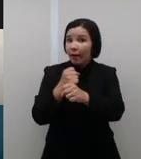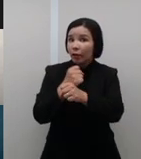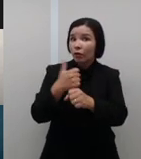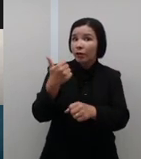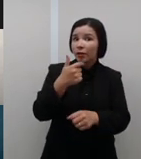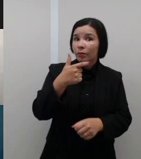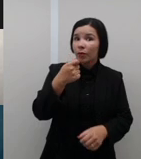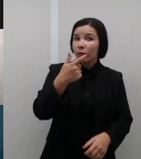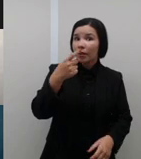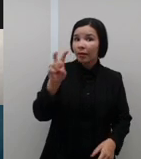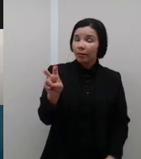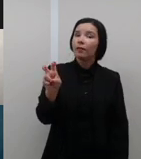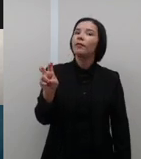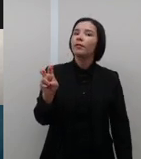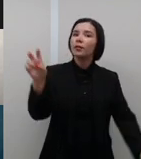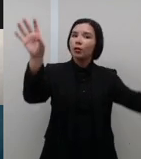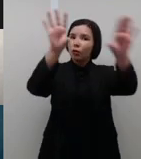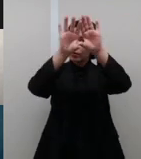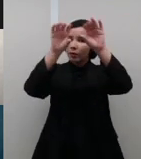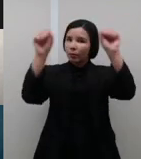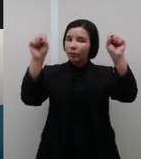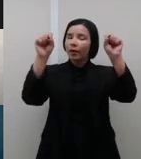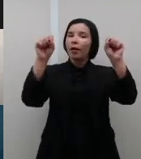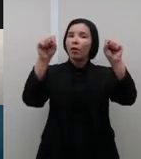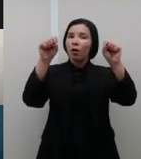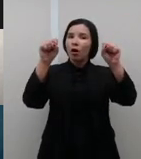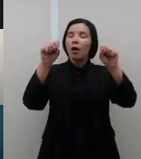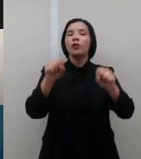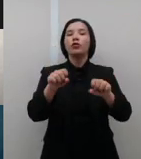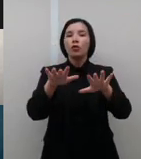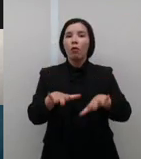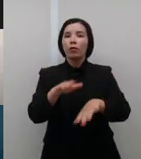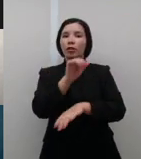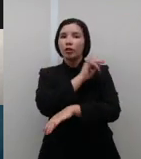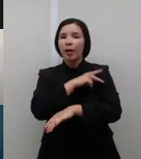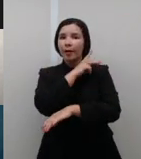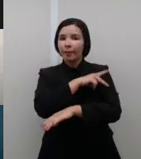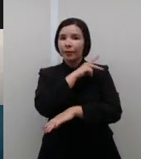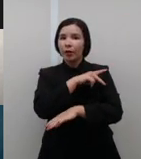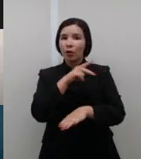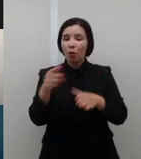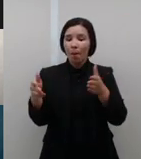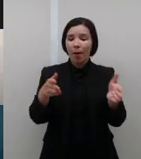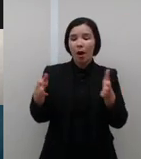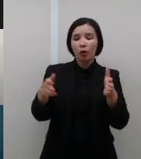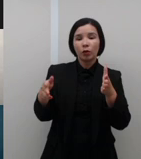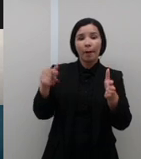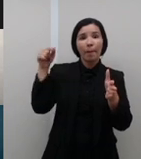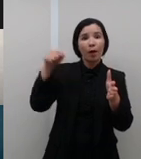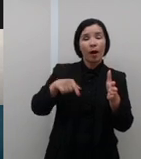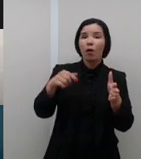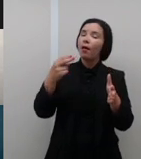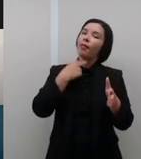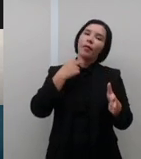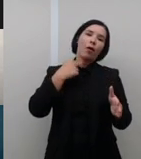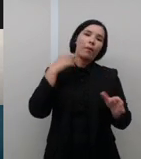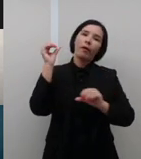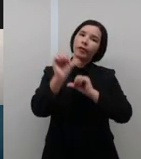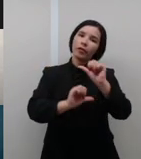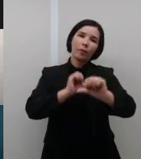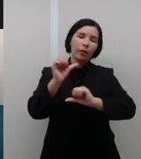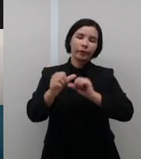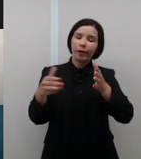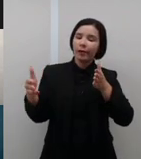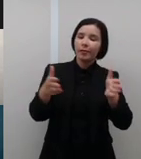vez primeira e única, porque na hora que ele fixa o marco temporal, ele não pode mais, então, alterar, ele vai